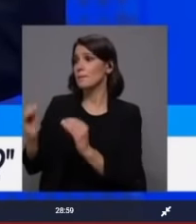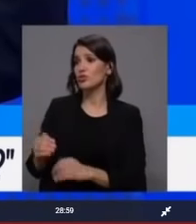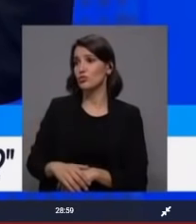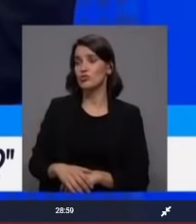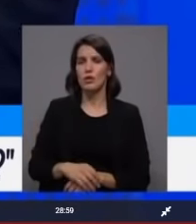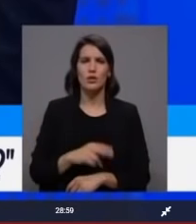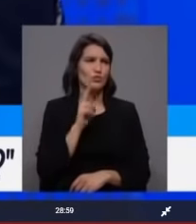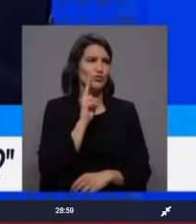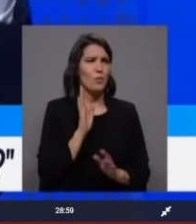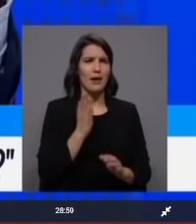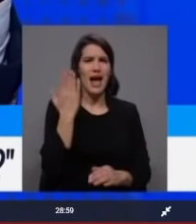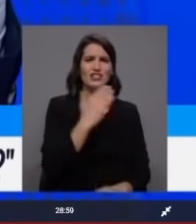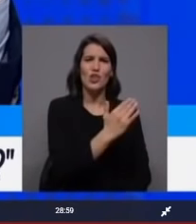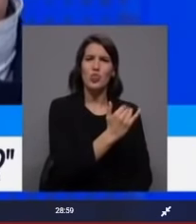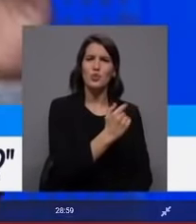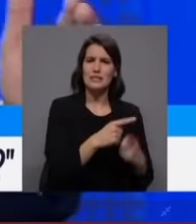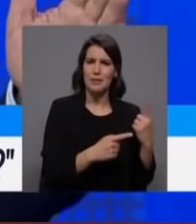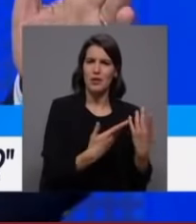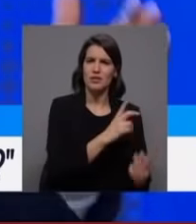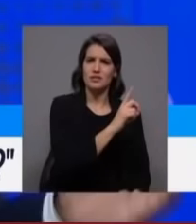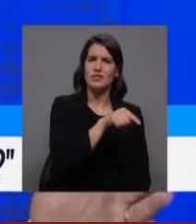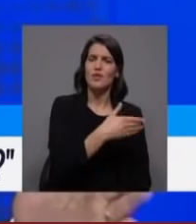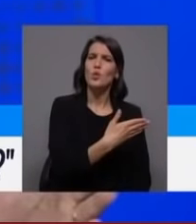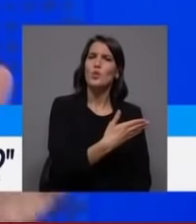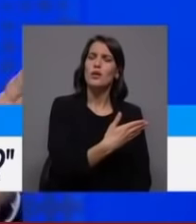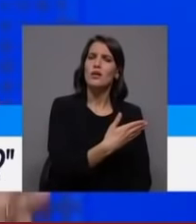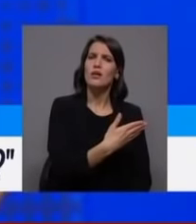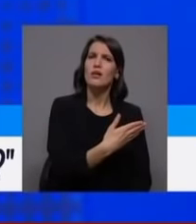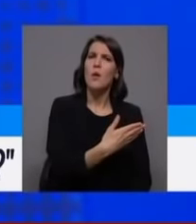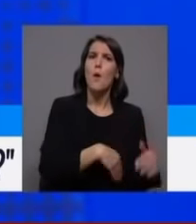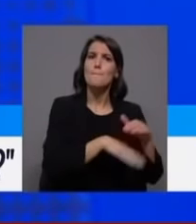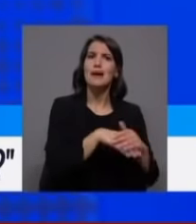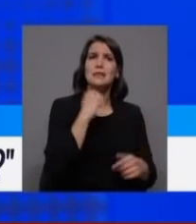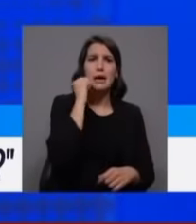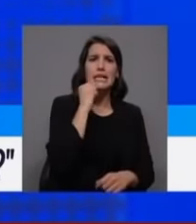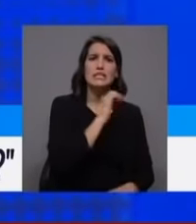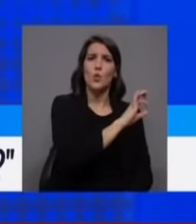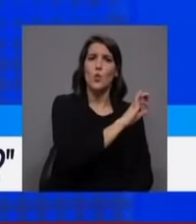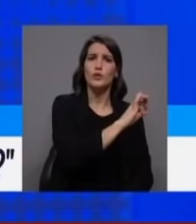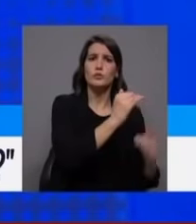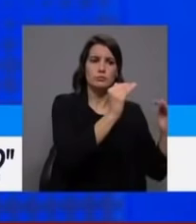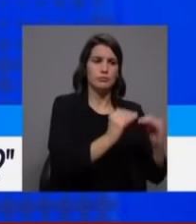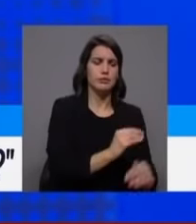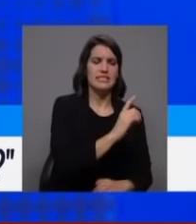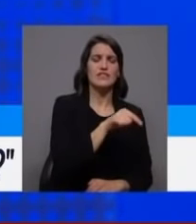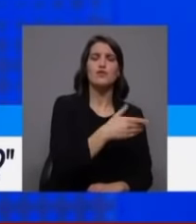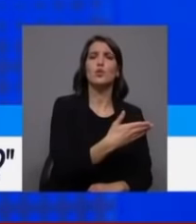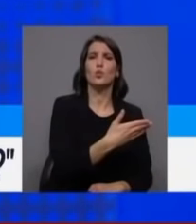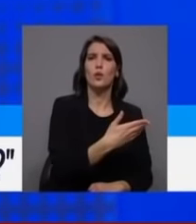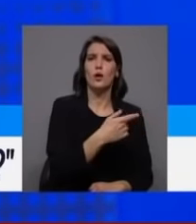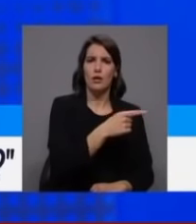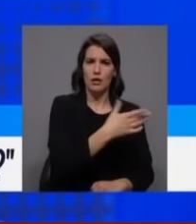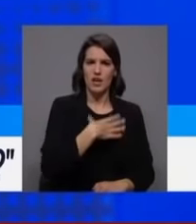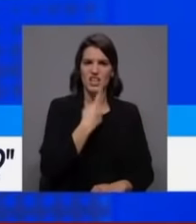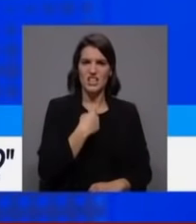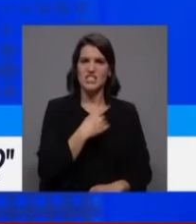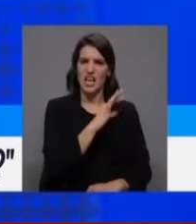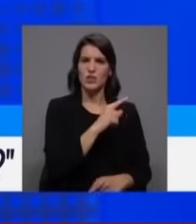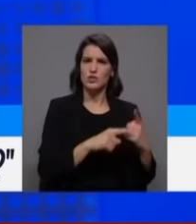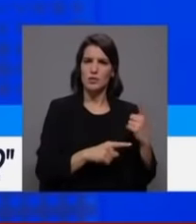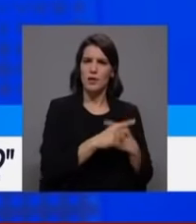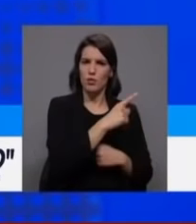não estamos em 12 MB 1621 porque não pode ser 15 chegamos aos baixar para chegou e o senhor era convencer que os cantores